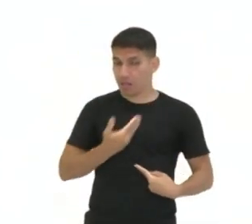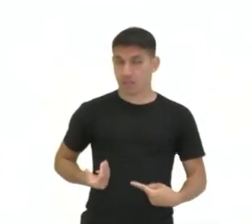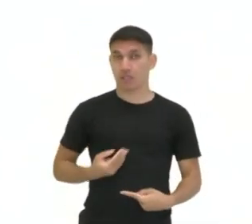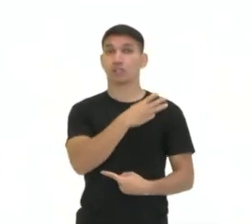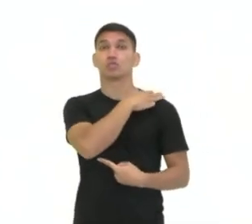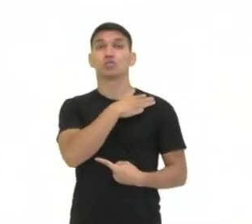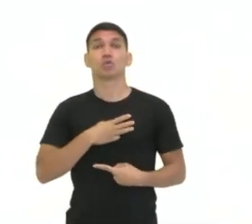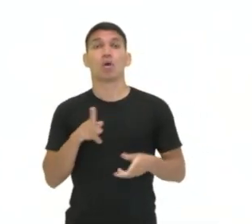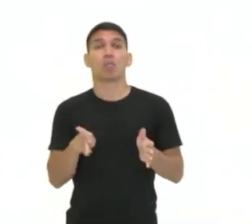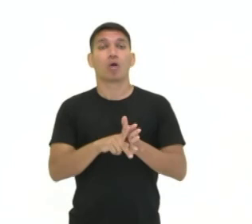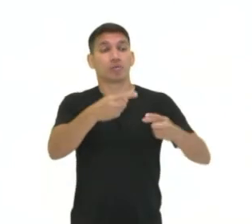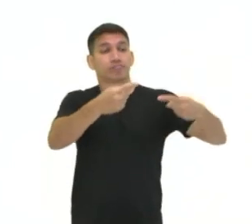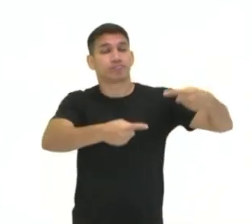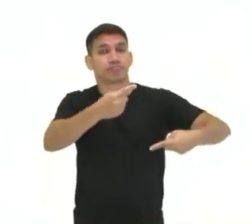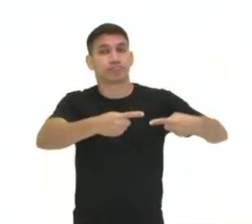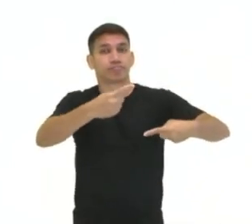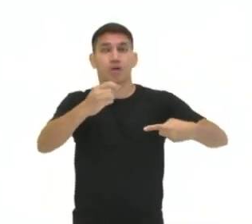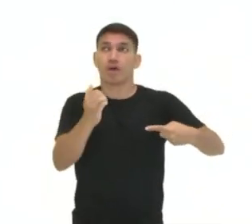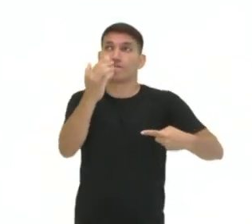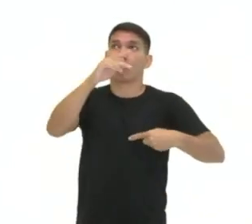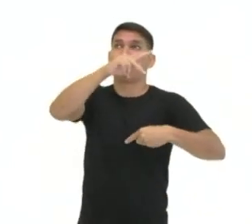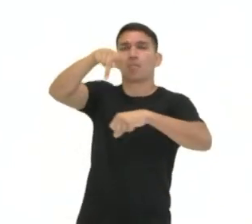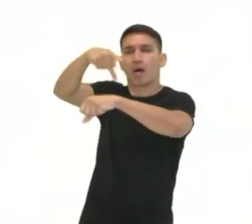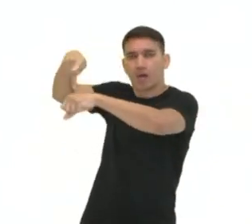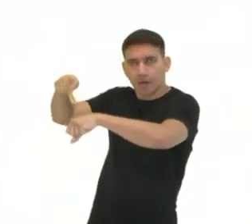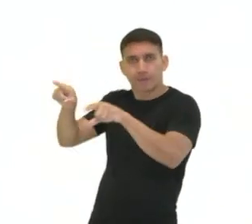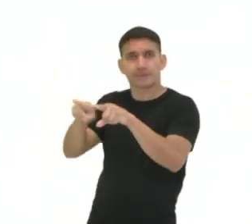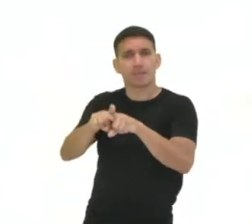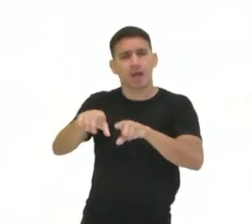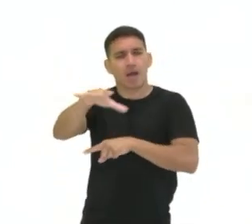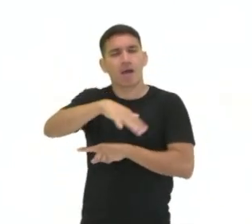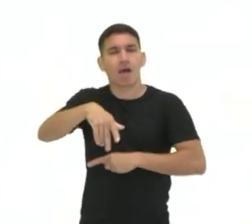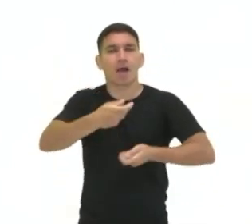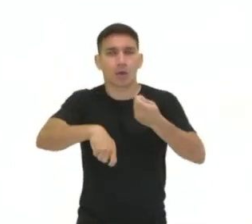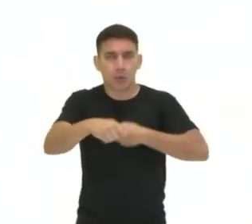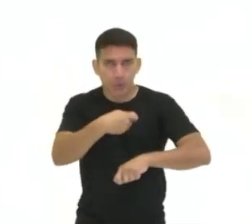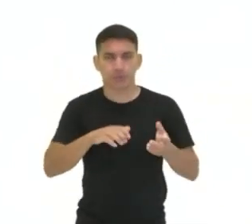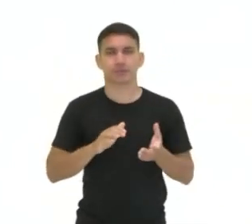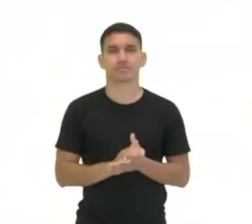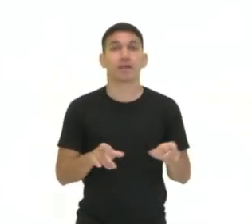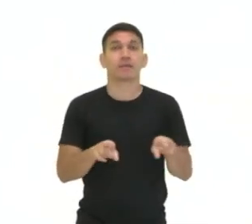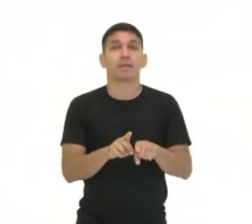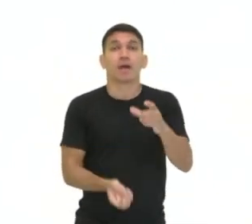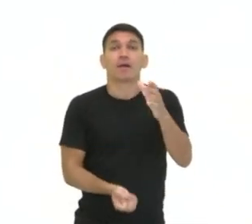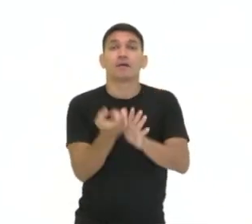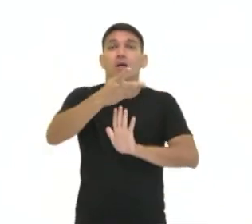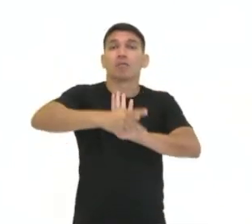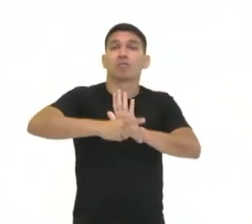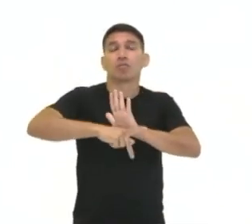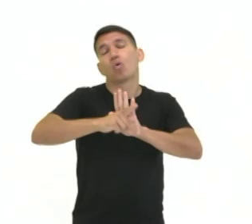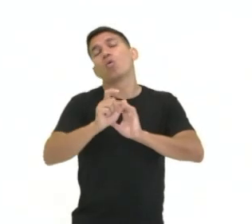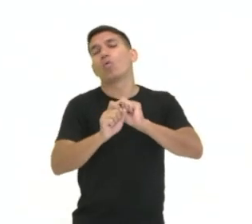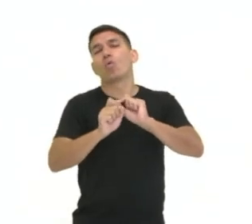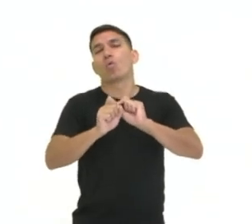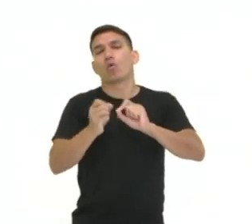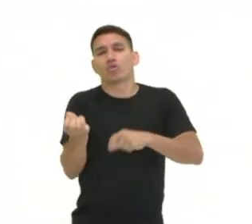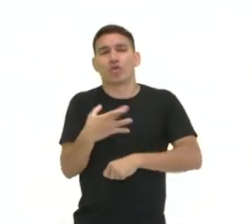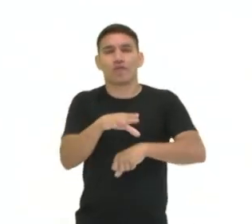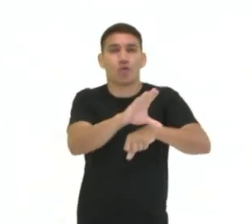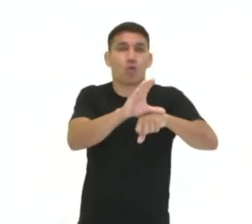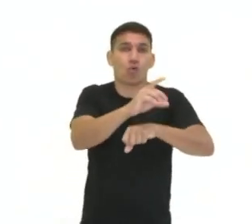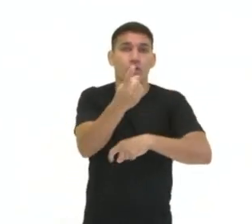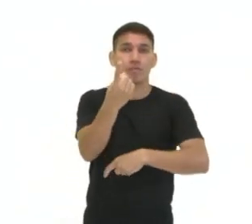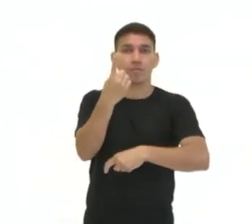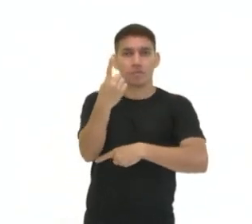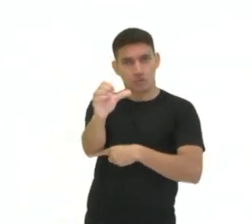tanto na parte de política internacional quanto na parte econômica, e a elaboração de uma nova Constituição em 1946, quais